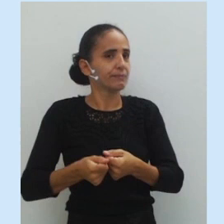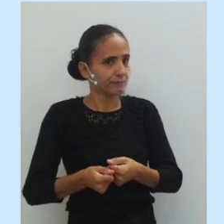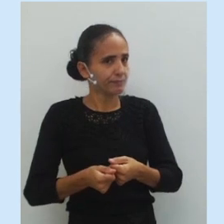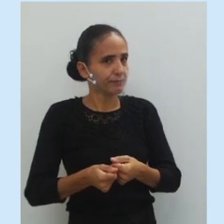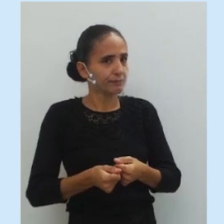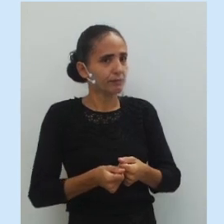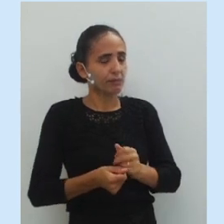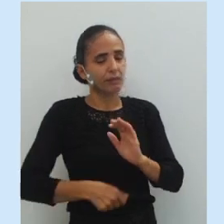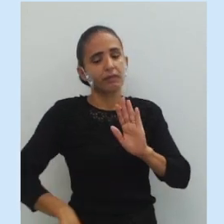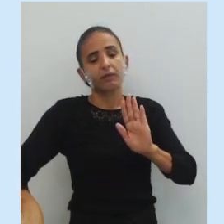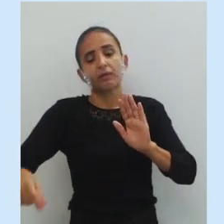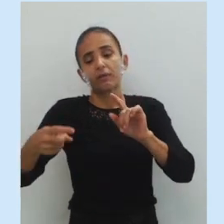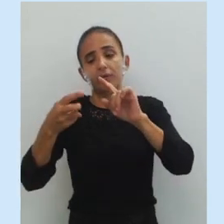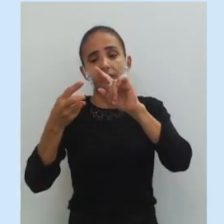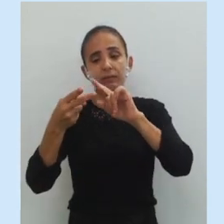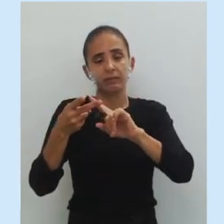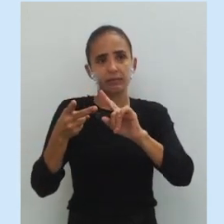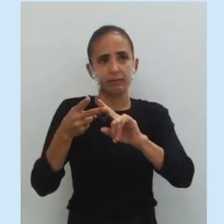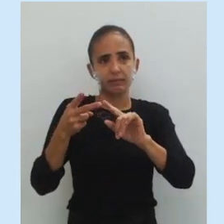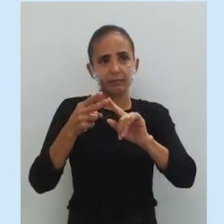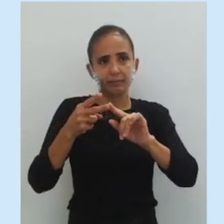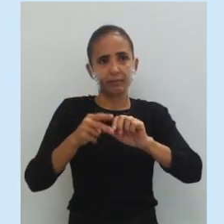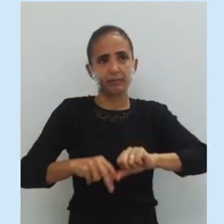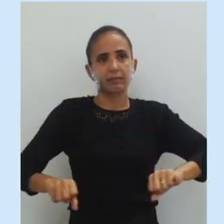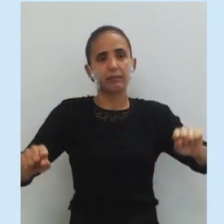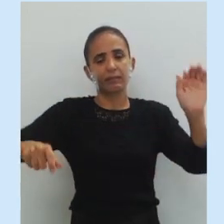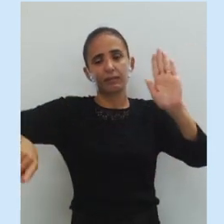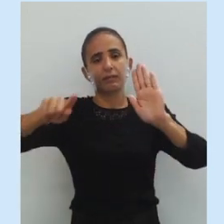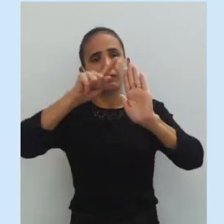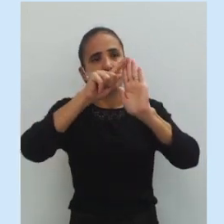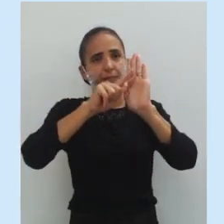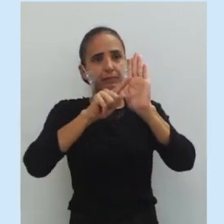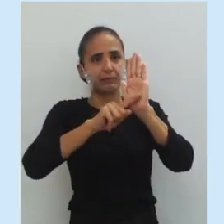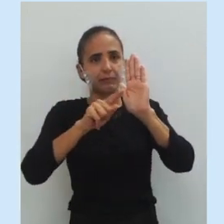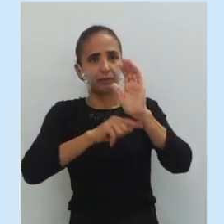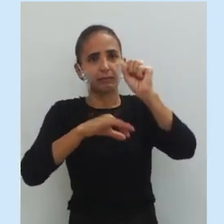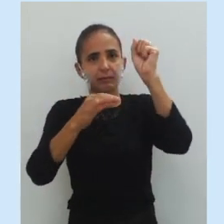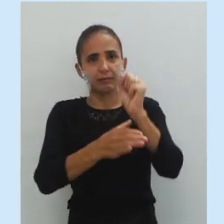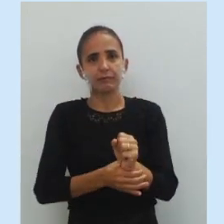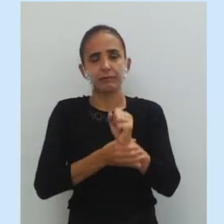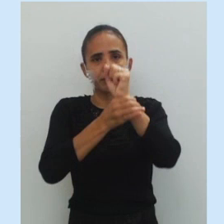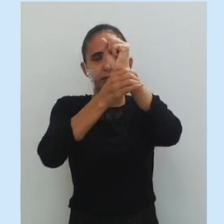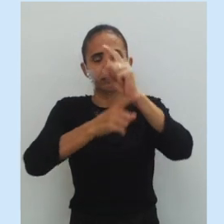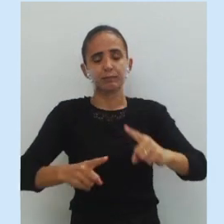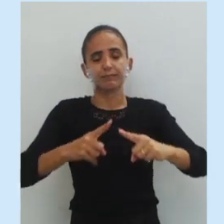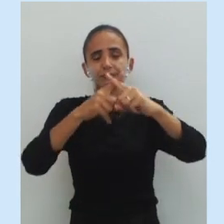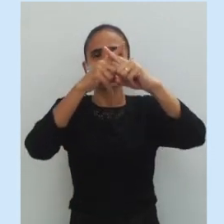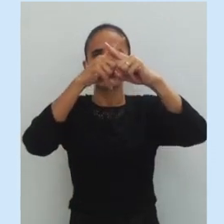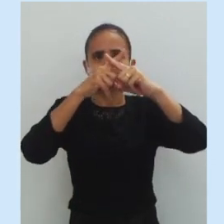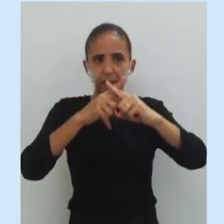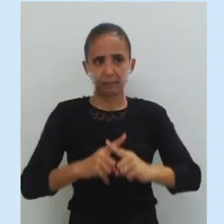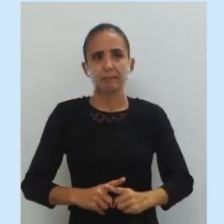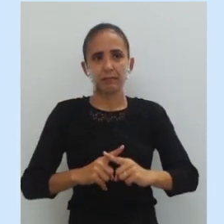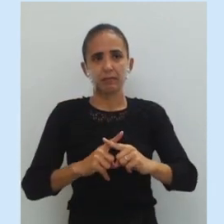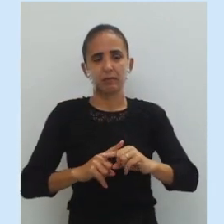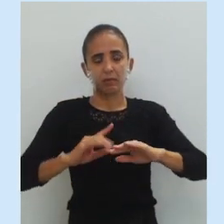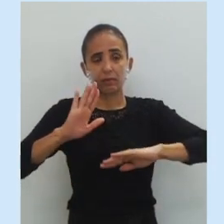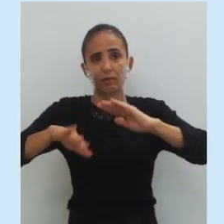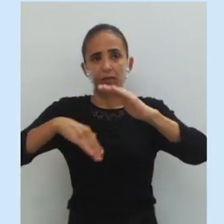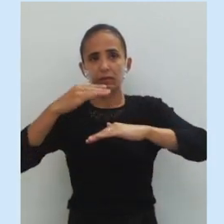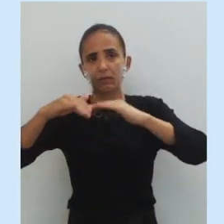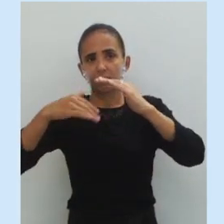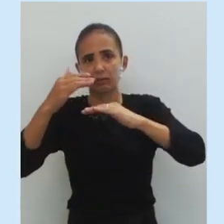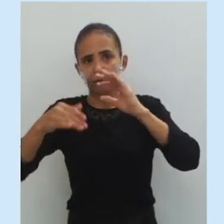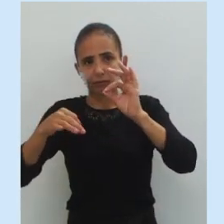Vai ter programas para fortalecer a competitividade, ou seja, construção